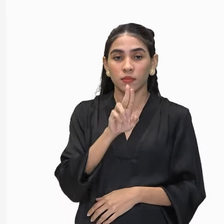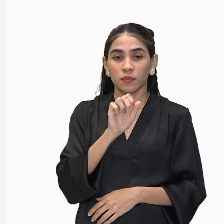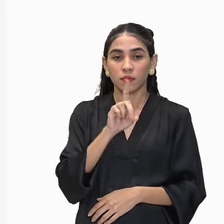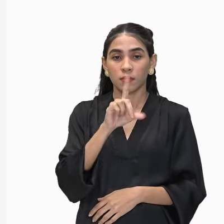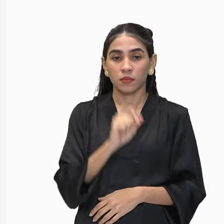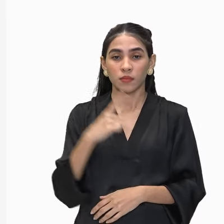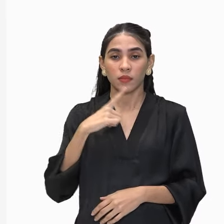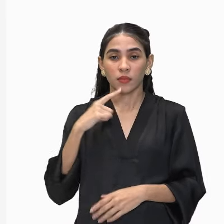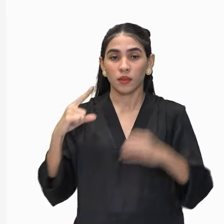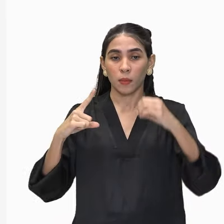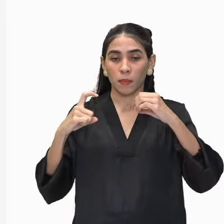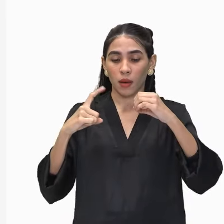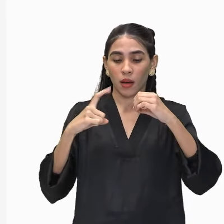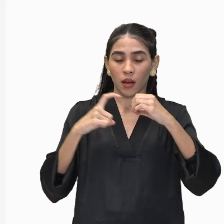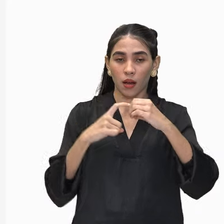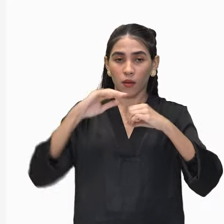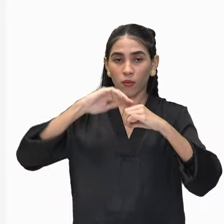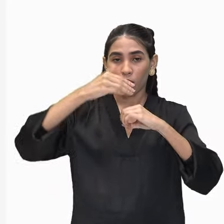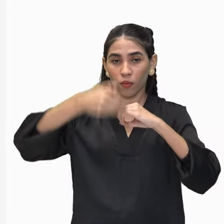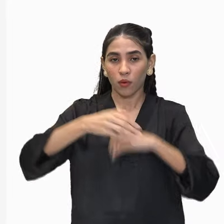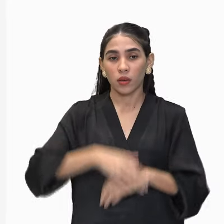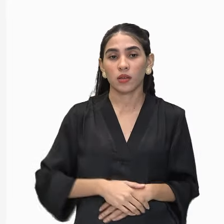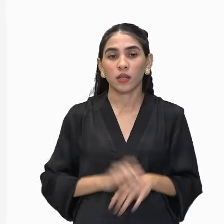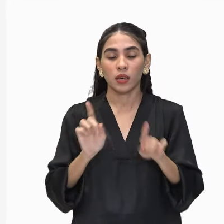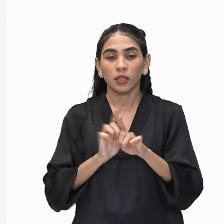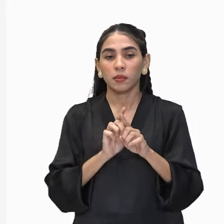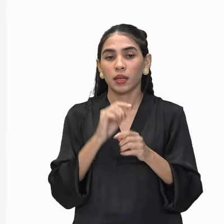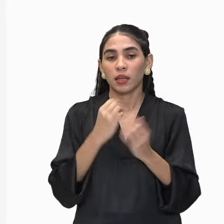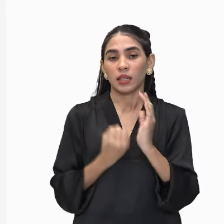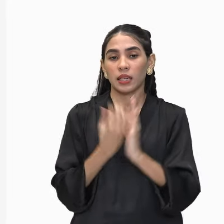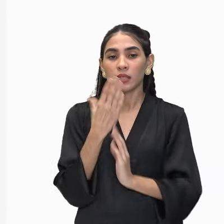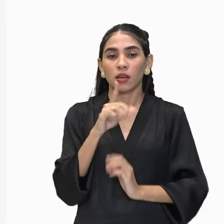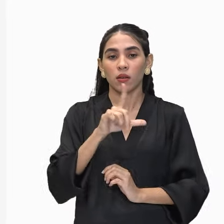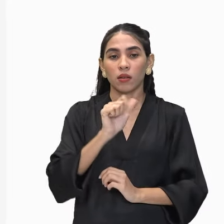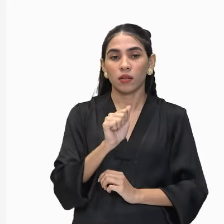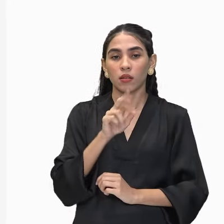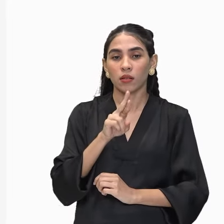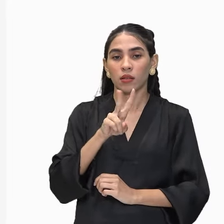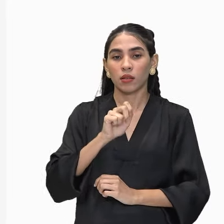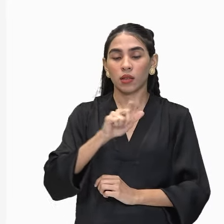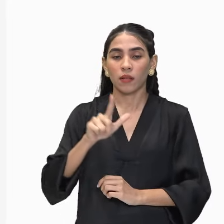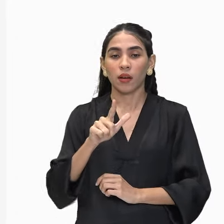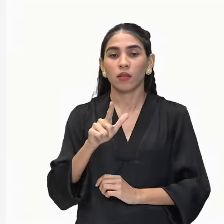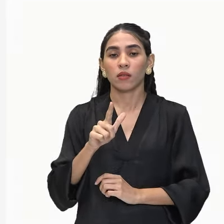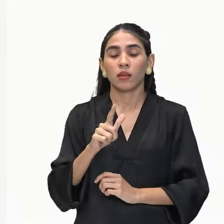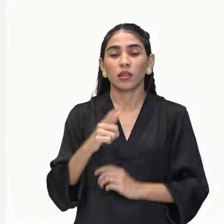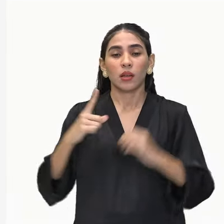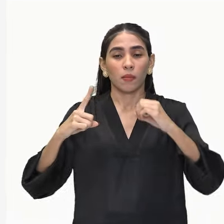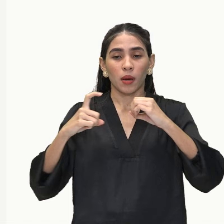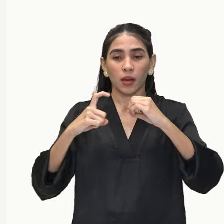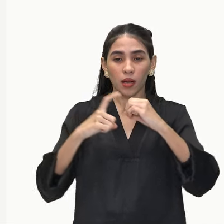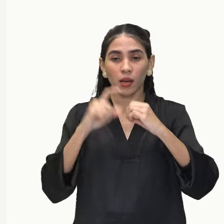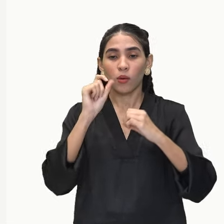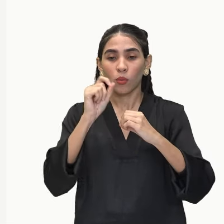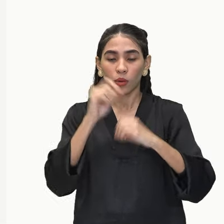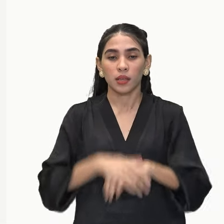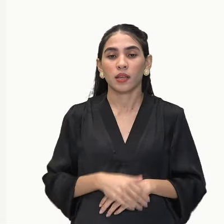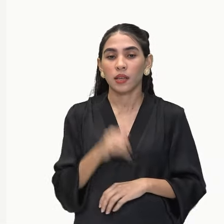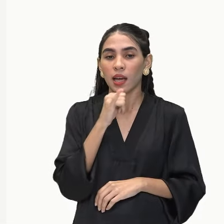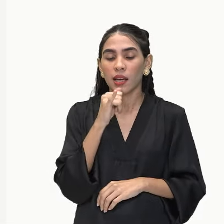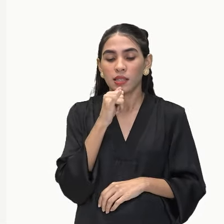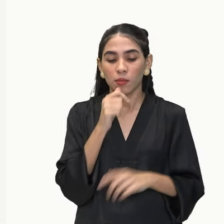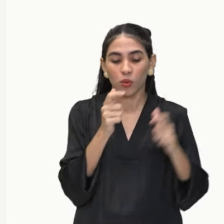fecundação externa e um desenvolvimento larval. Fecundação externa quer dizer que eles vão depositar em um